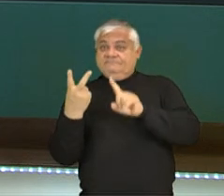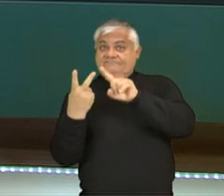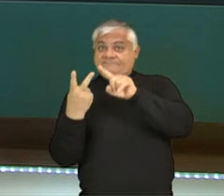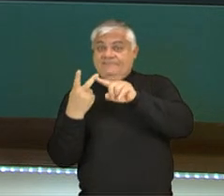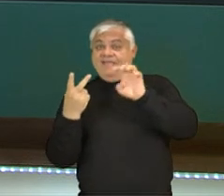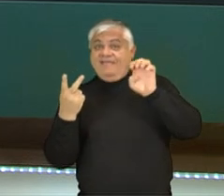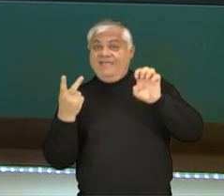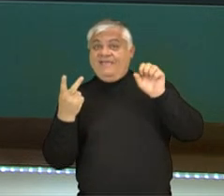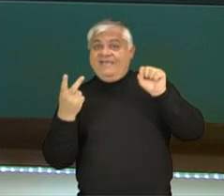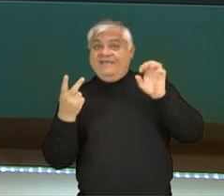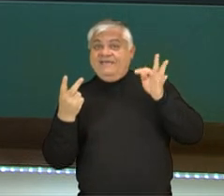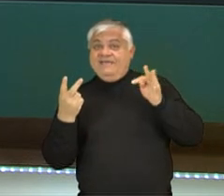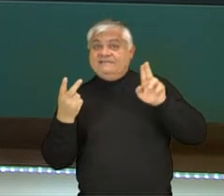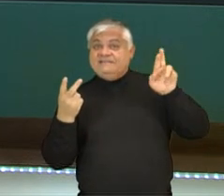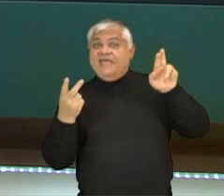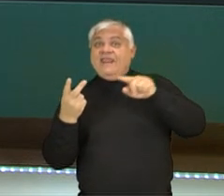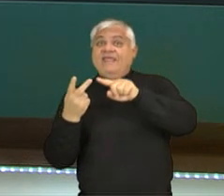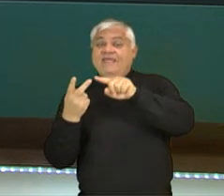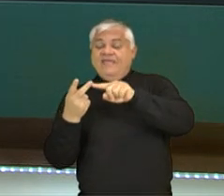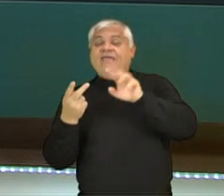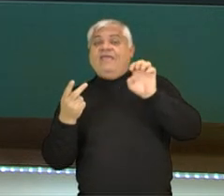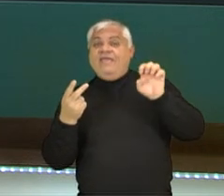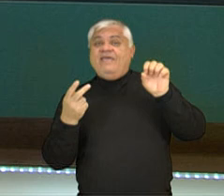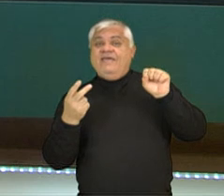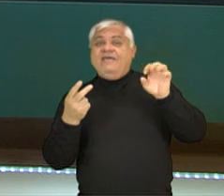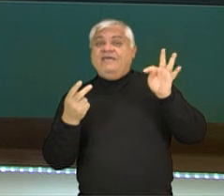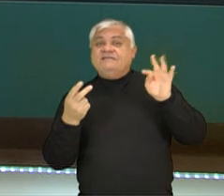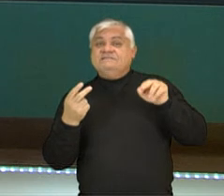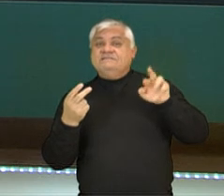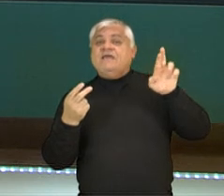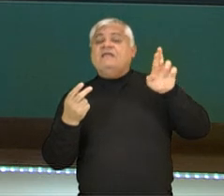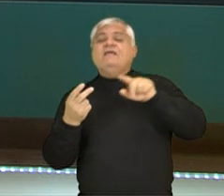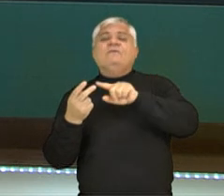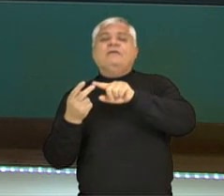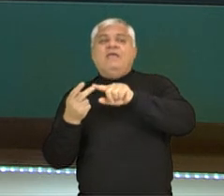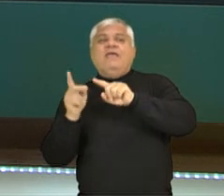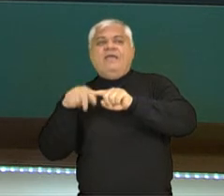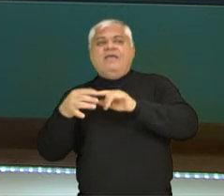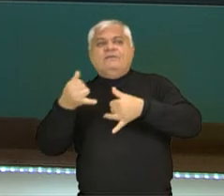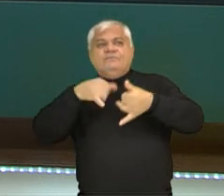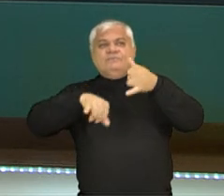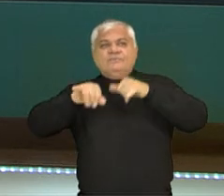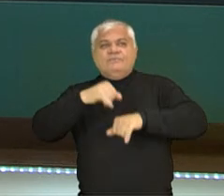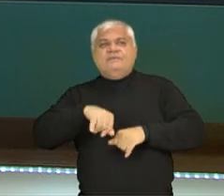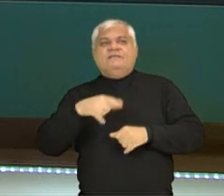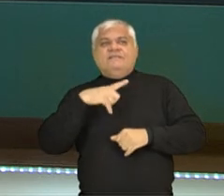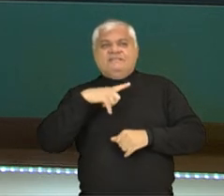O que é, professor, uma substância caracterizada como éster? É a substância que tem